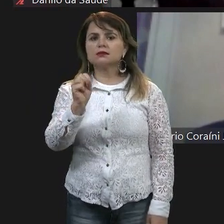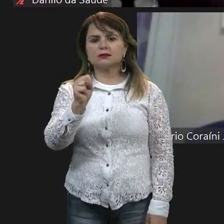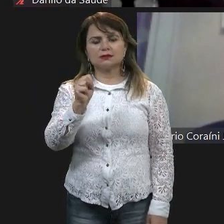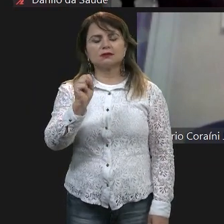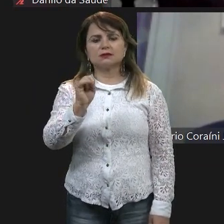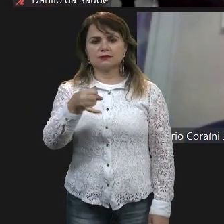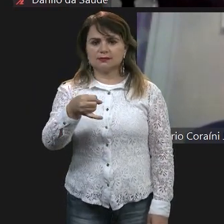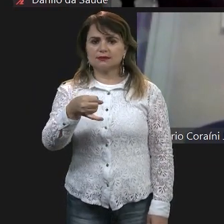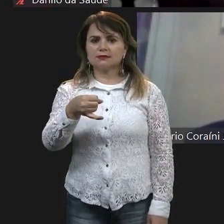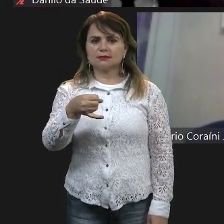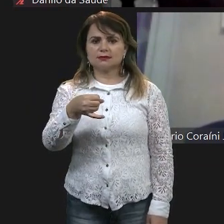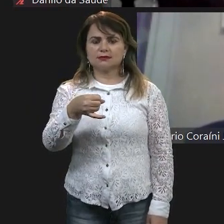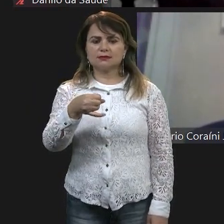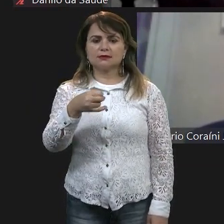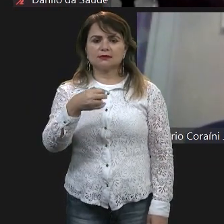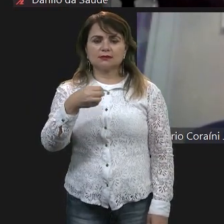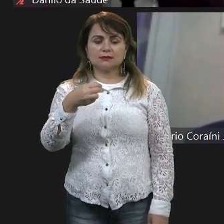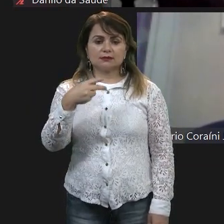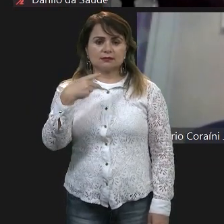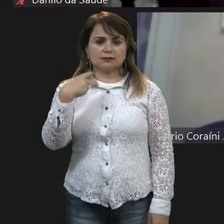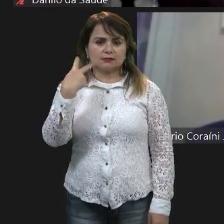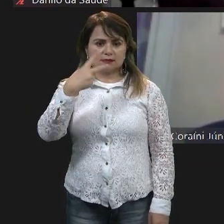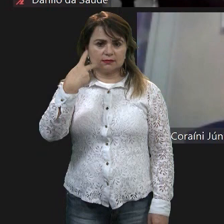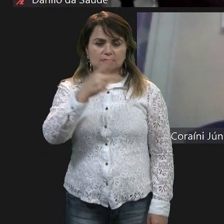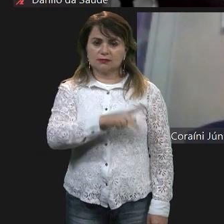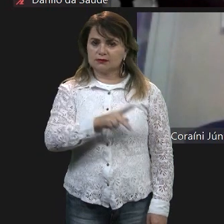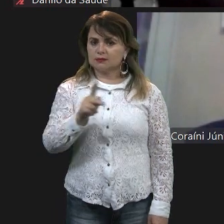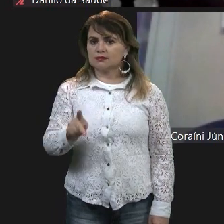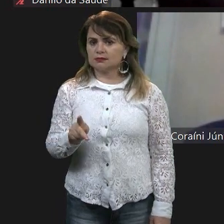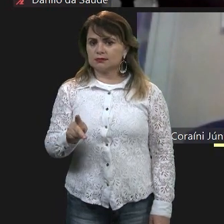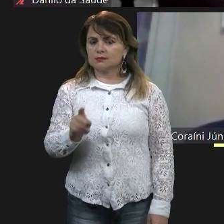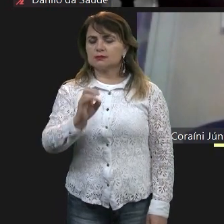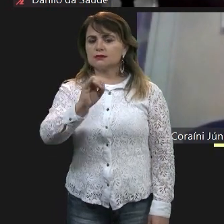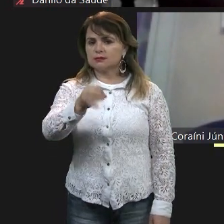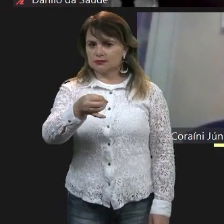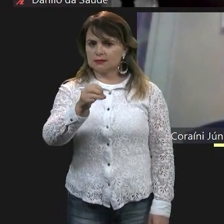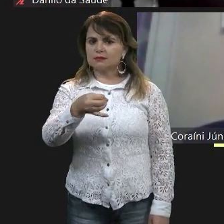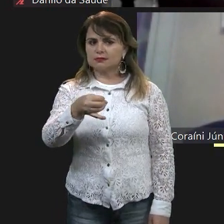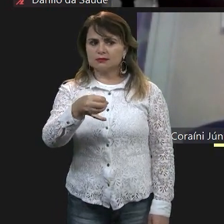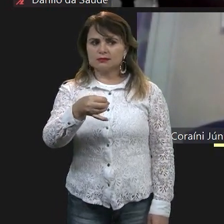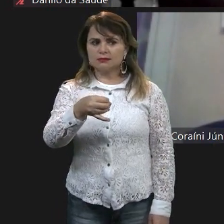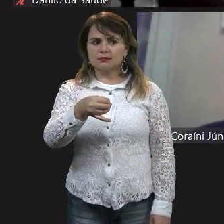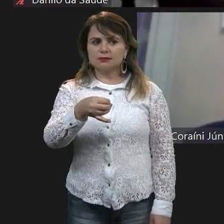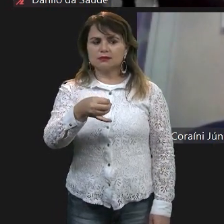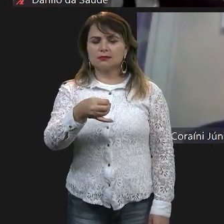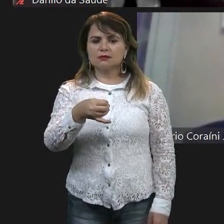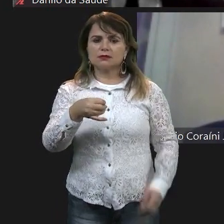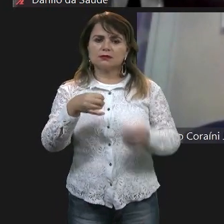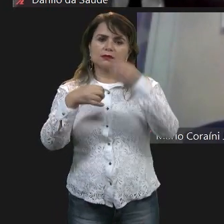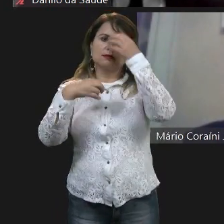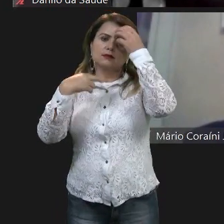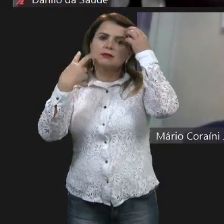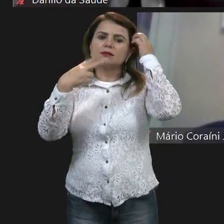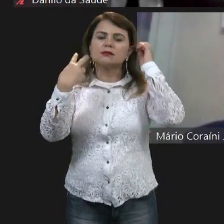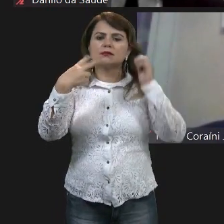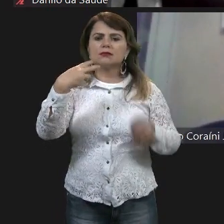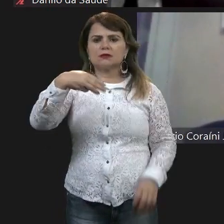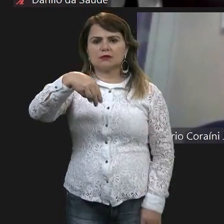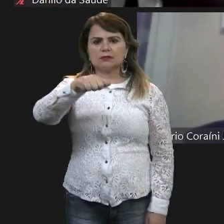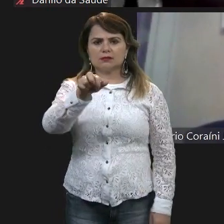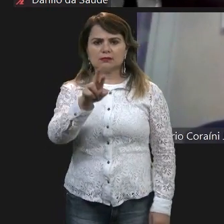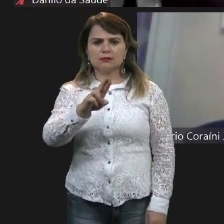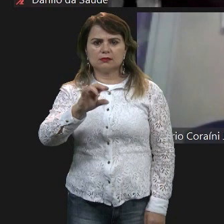Sim. Vereador professor Mário Coraine Júnior. Sim. Vereador Maurício Roberto.